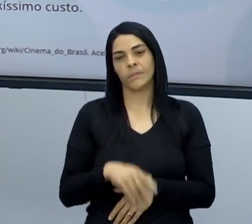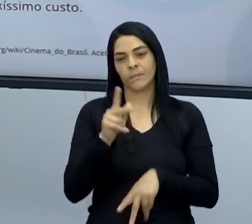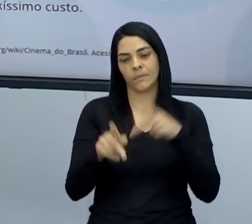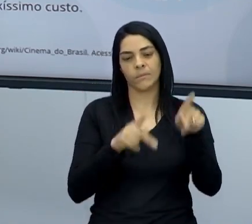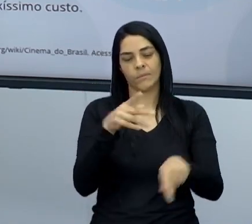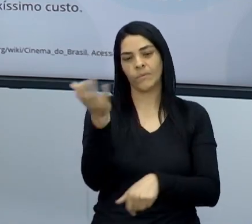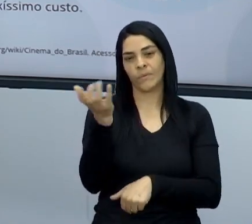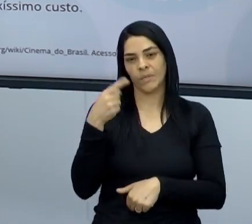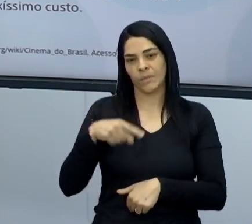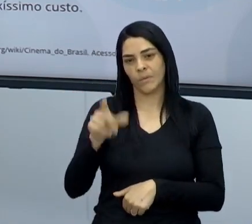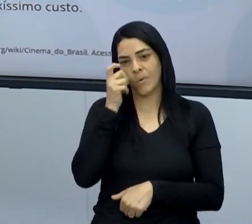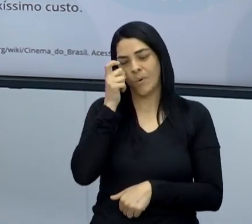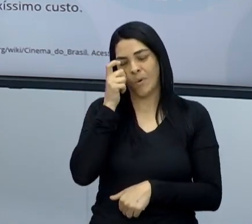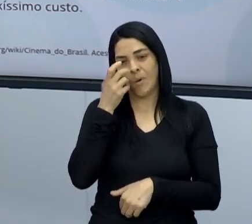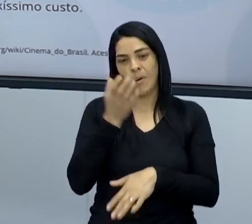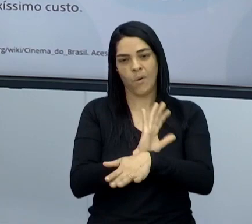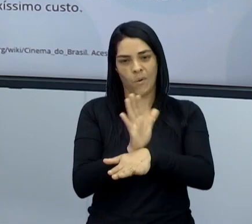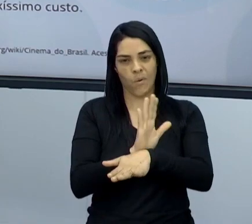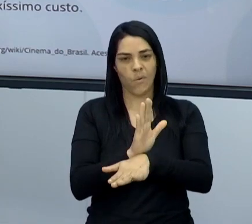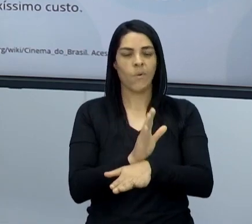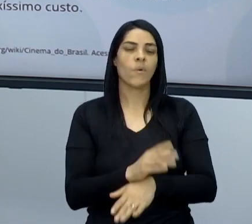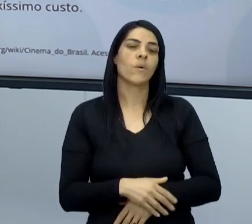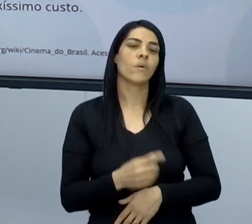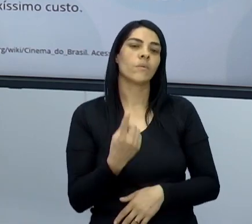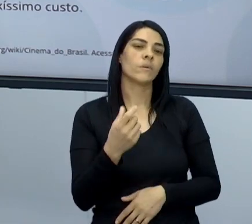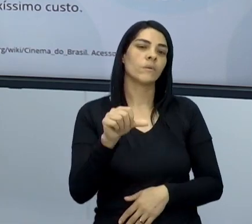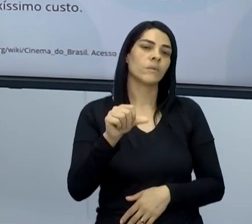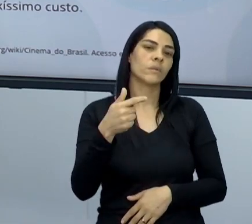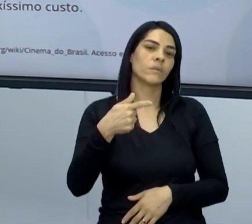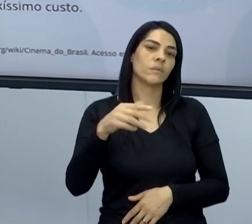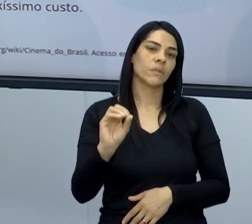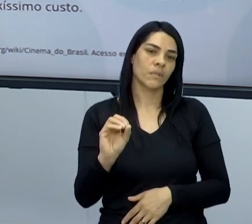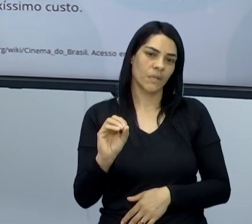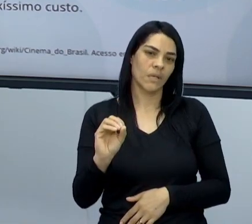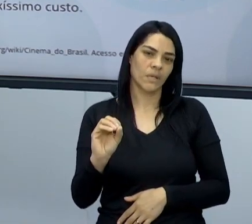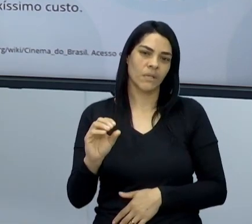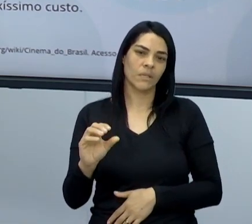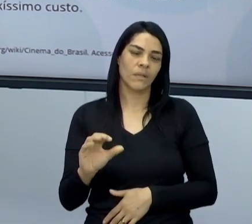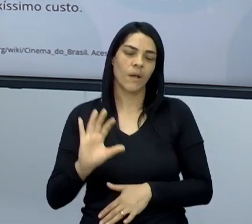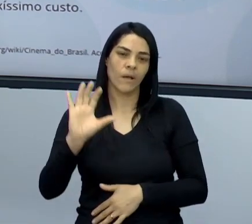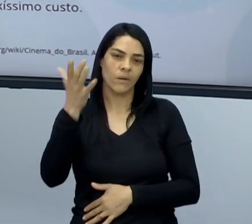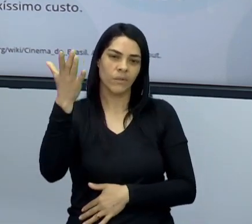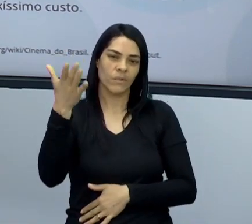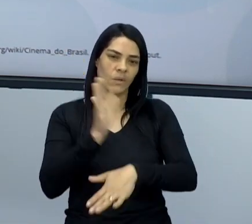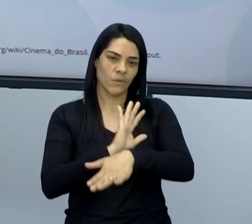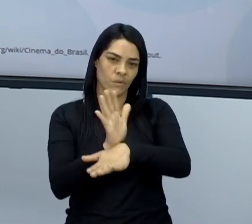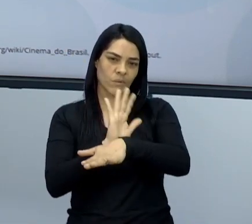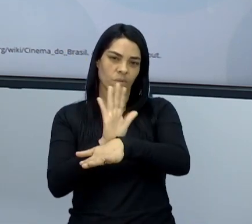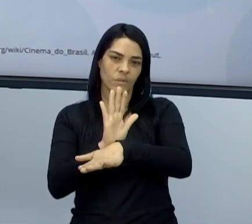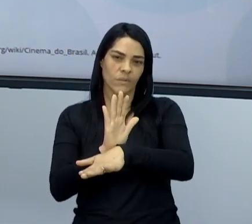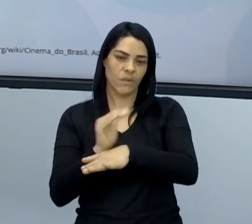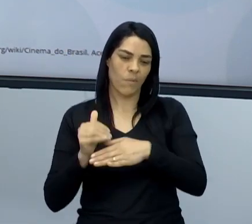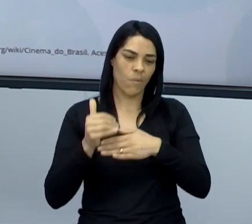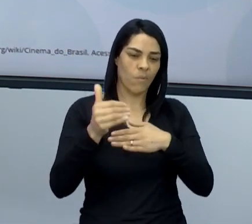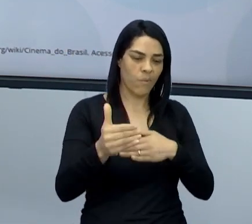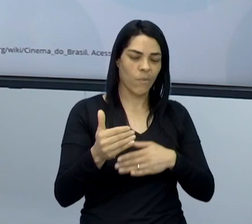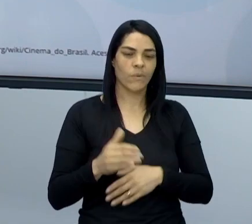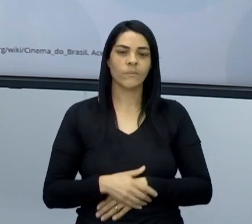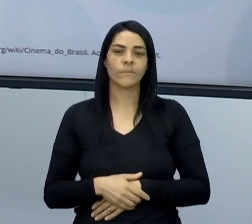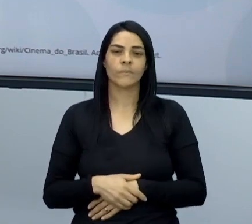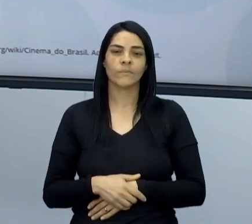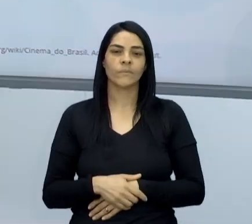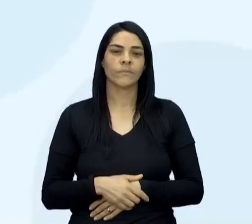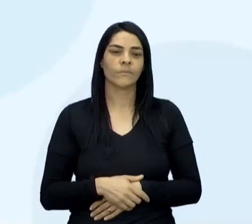certo? Nos anos 70, durante o período da ditadura militar, houve sim um cinema engajado. Tá certo? E aí vem